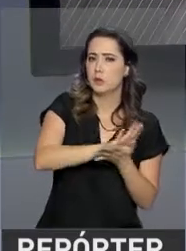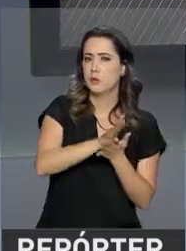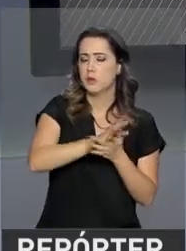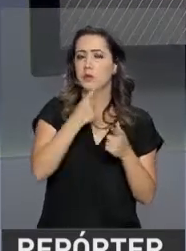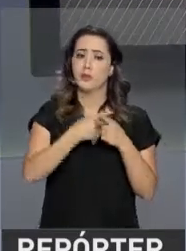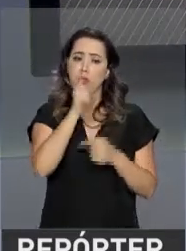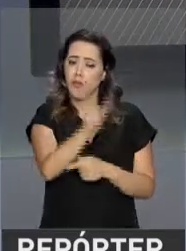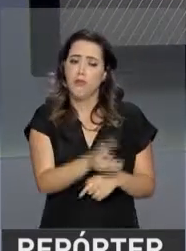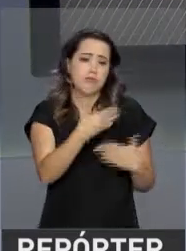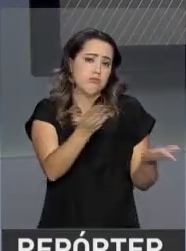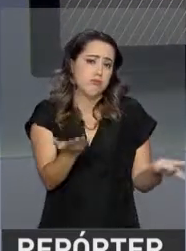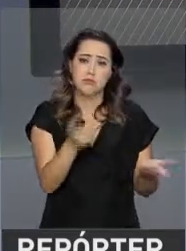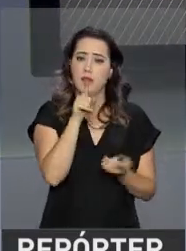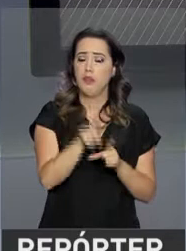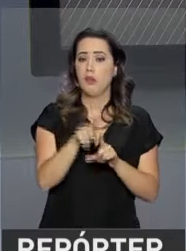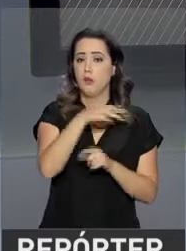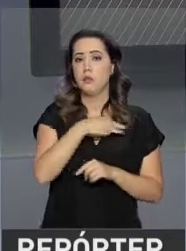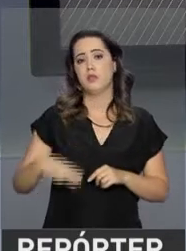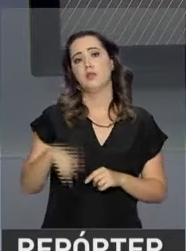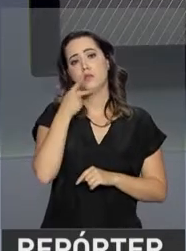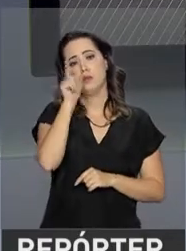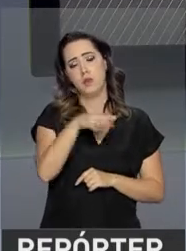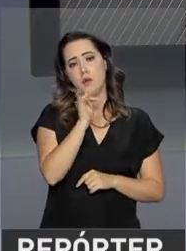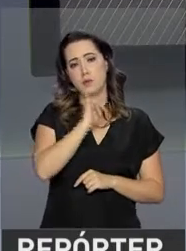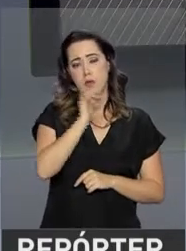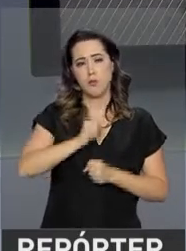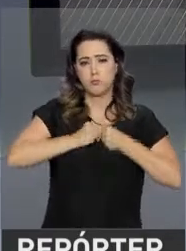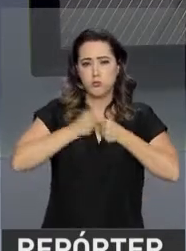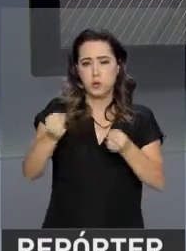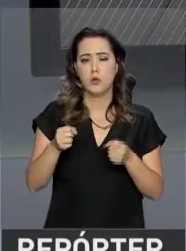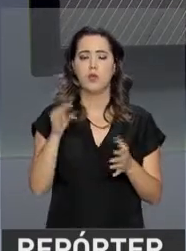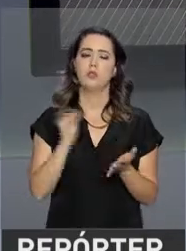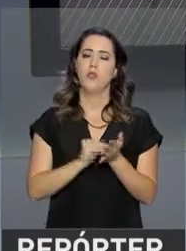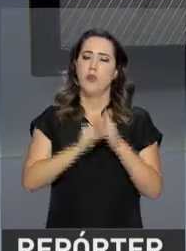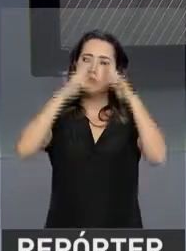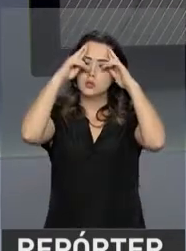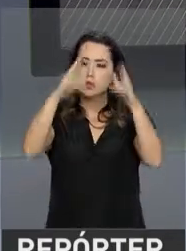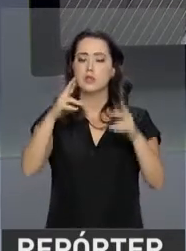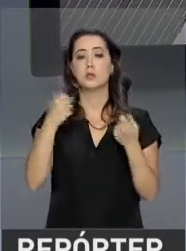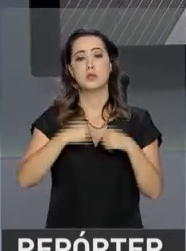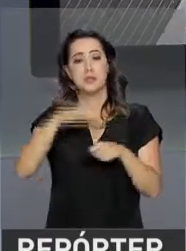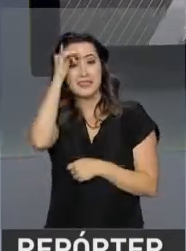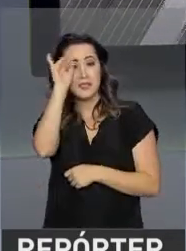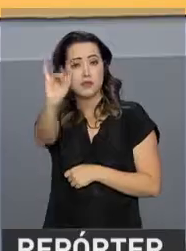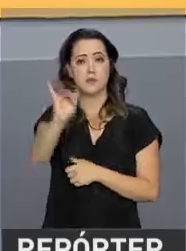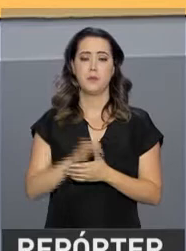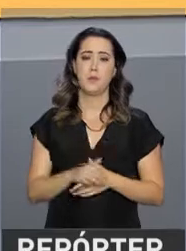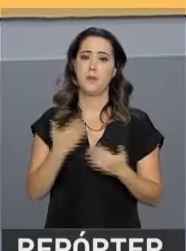aquilo que é o ministro destacou que este é um exemplo do ódio e intolerância que a sociedade precisa combater